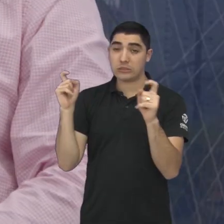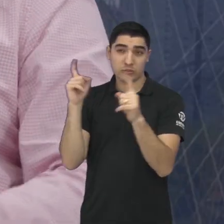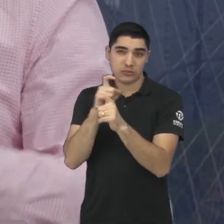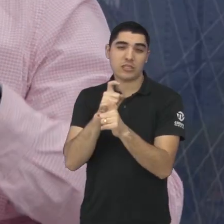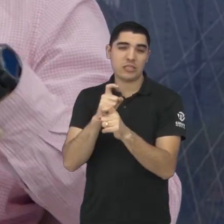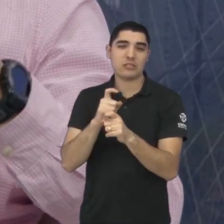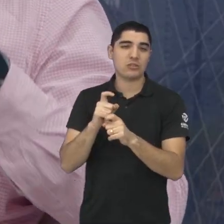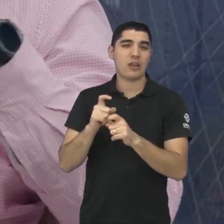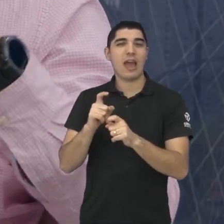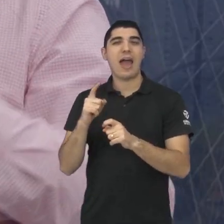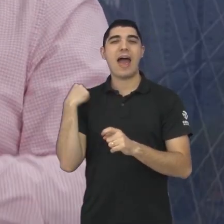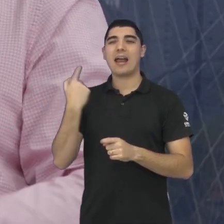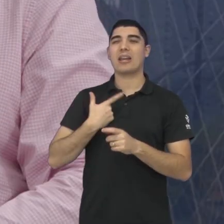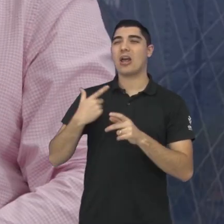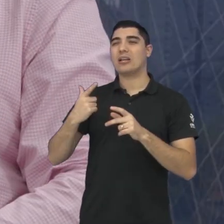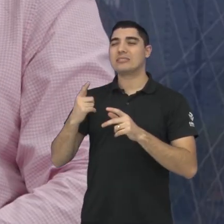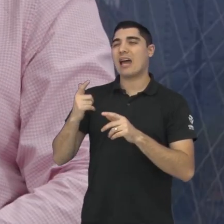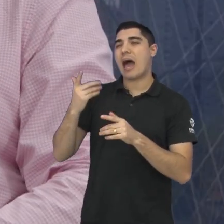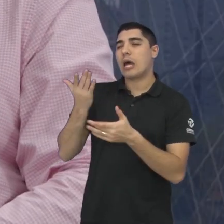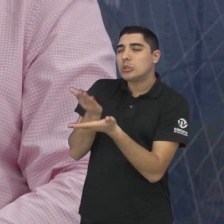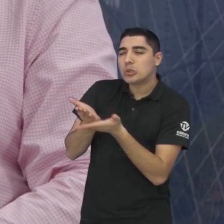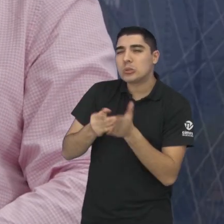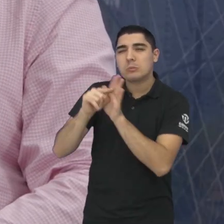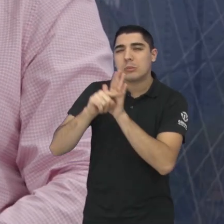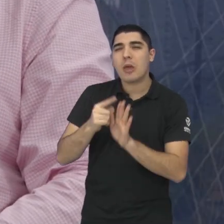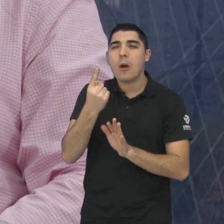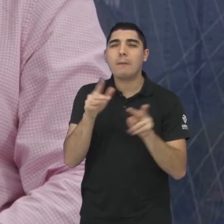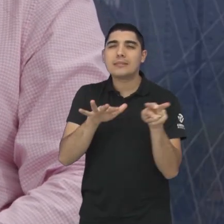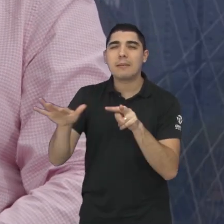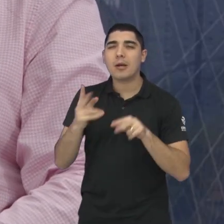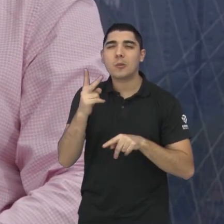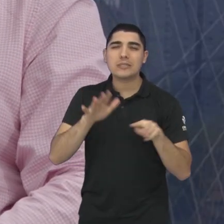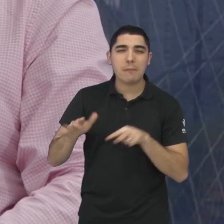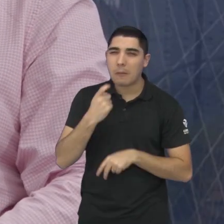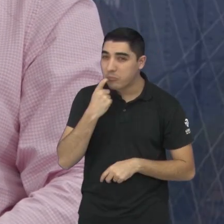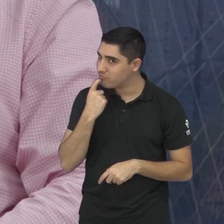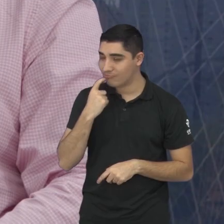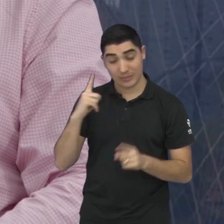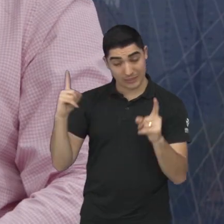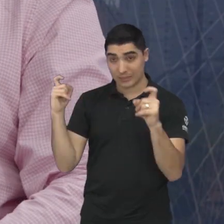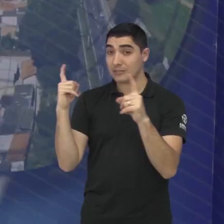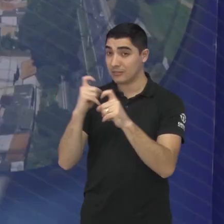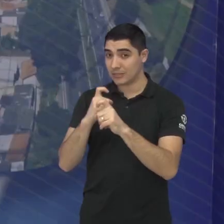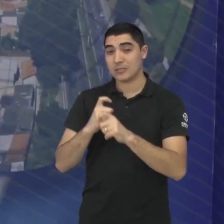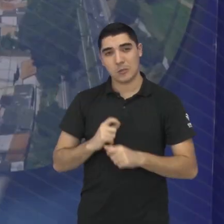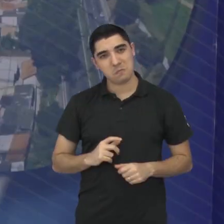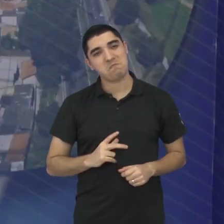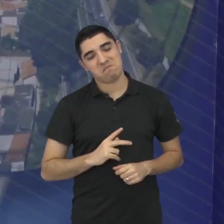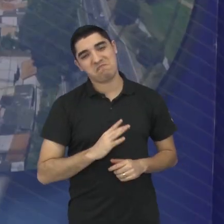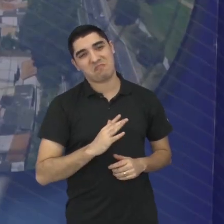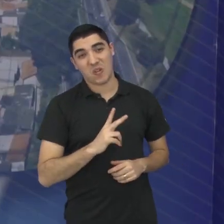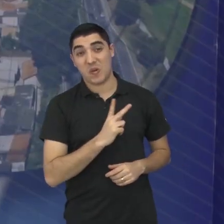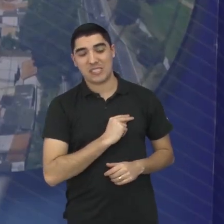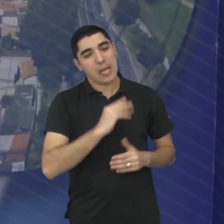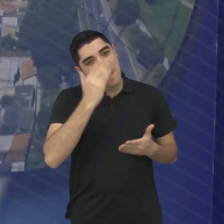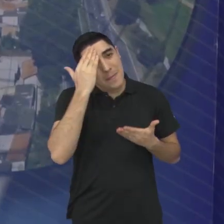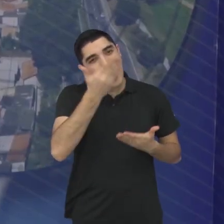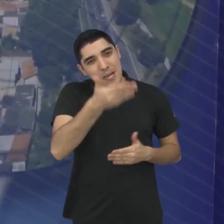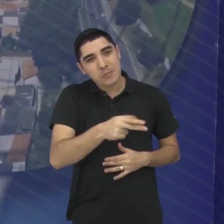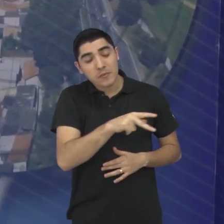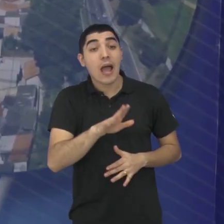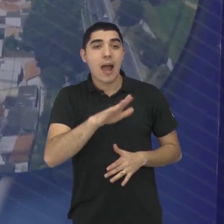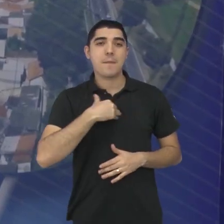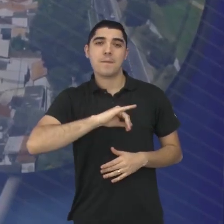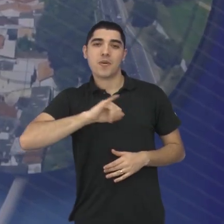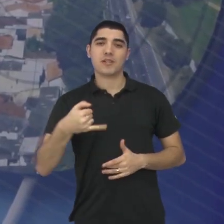resolver, numa conversa de uma semana, 2. Uma logística bem complicada. Sim, um bocadinho complexo, né? Obrigada,